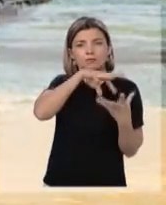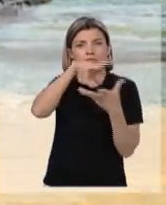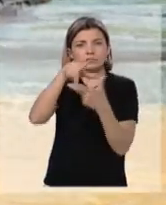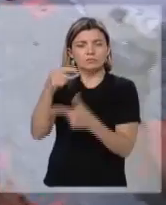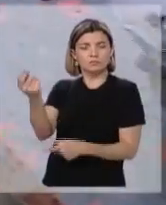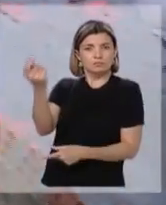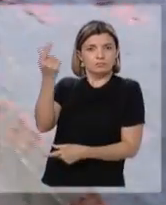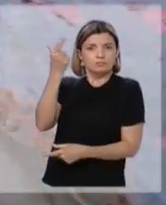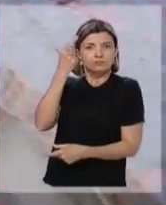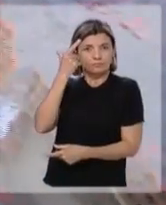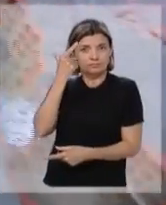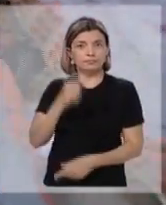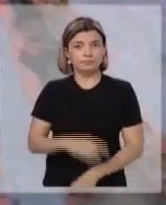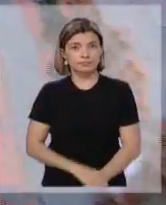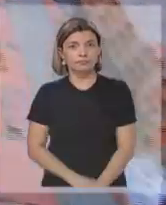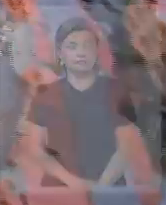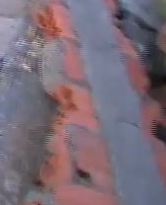estufa.